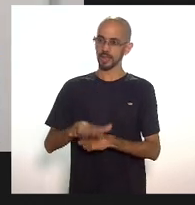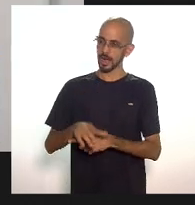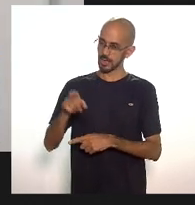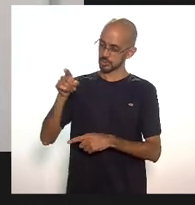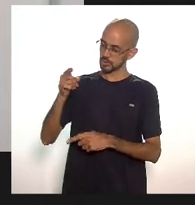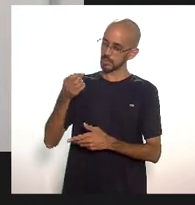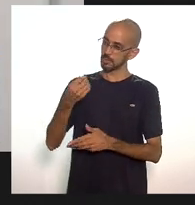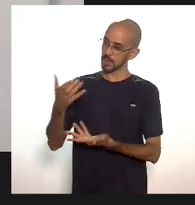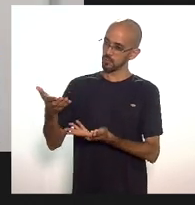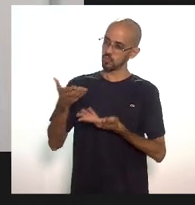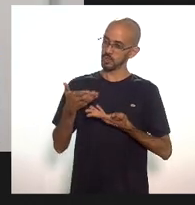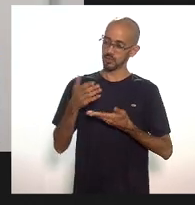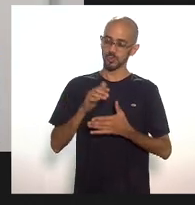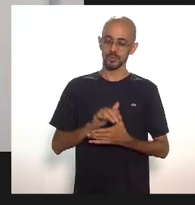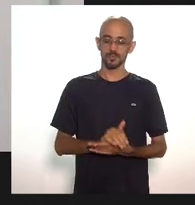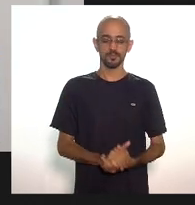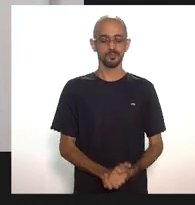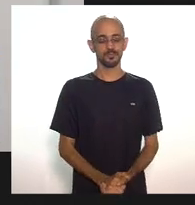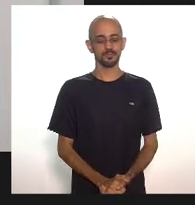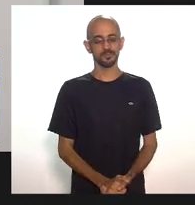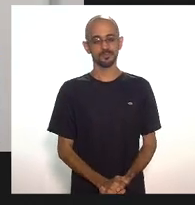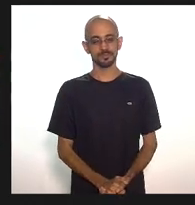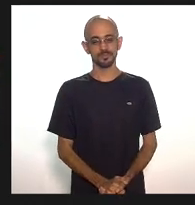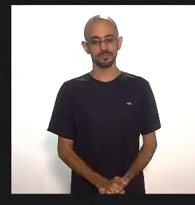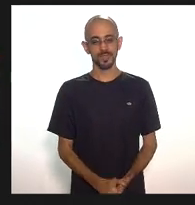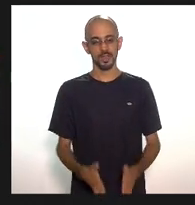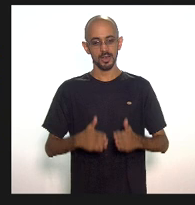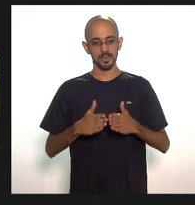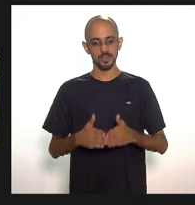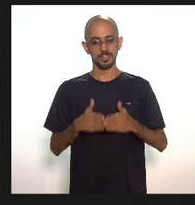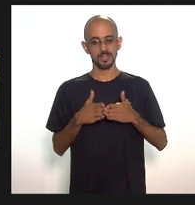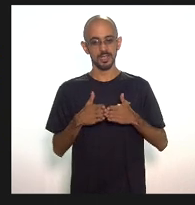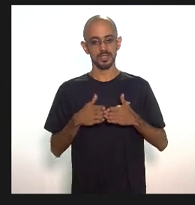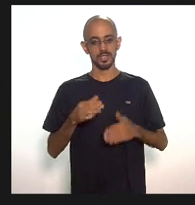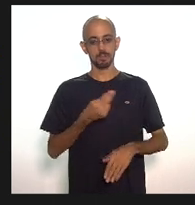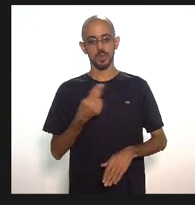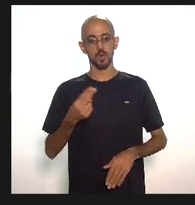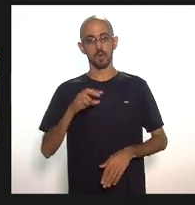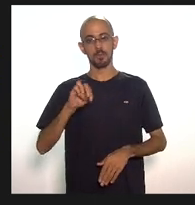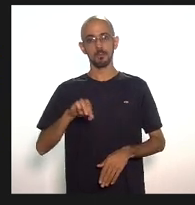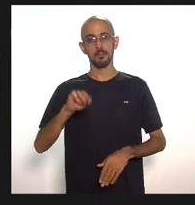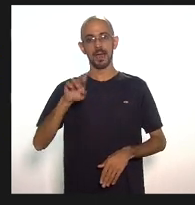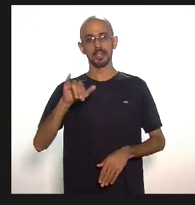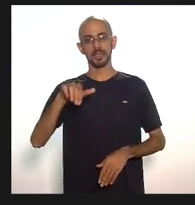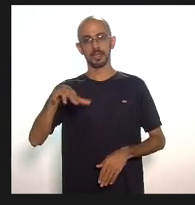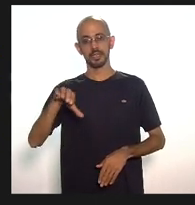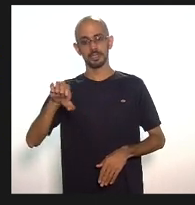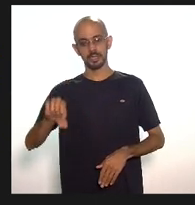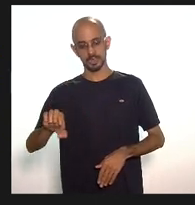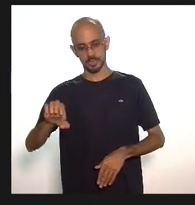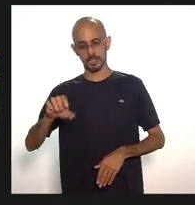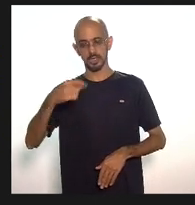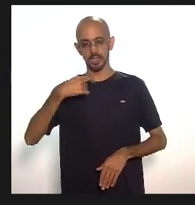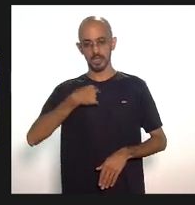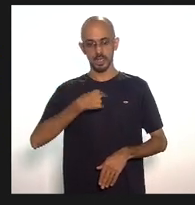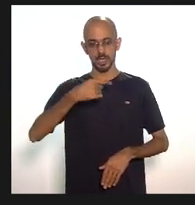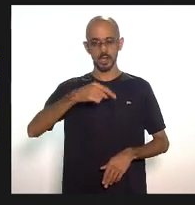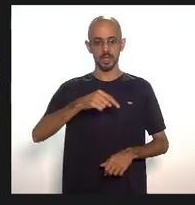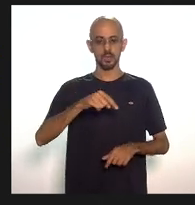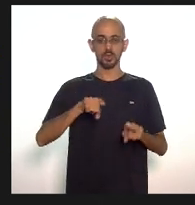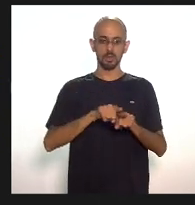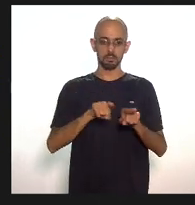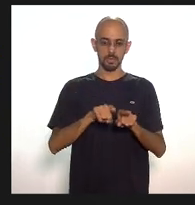Bem-vindo. Obrigada. Com licença, o meu nome é Mariane, também faço parte da equipe do senador Nelson